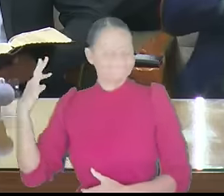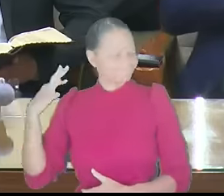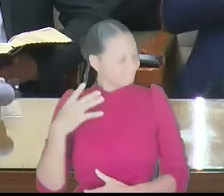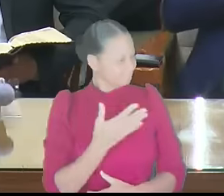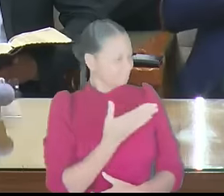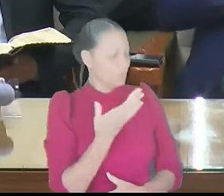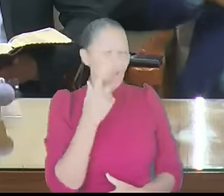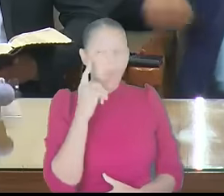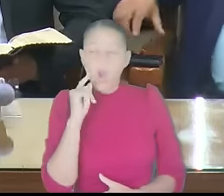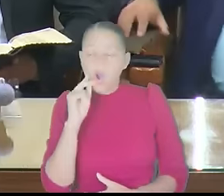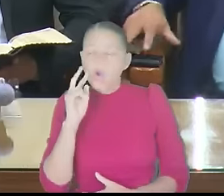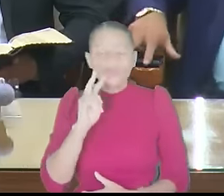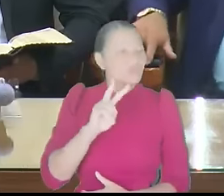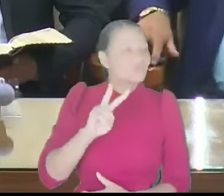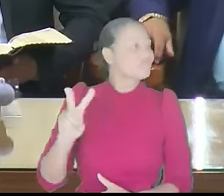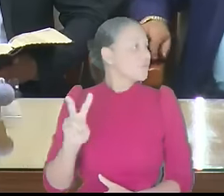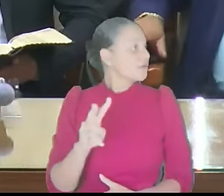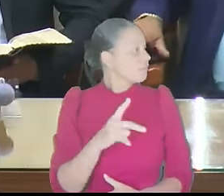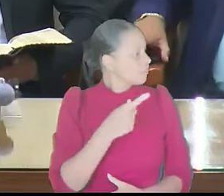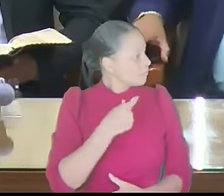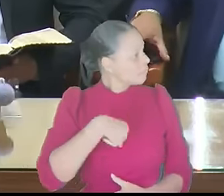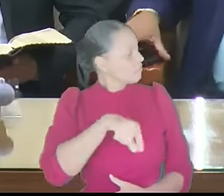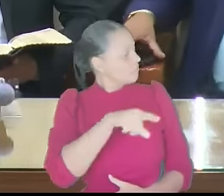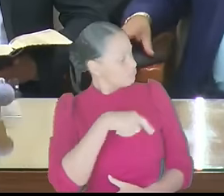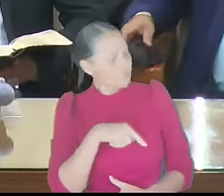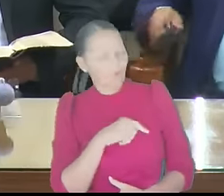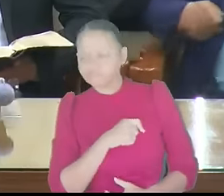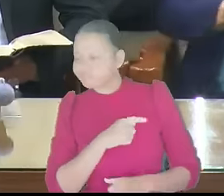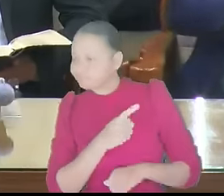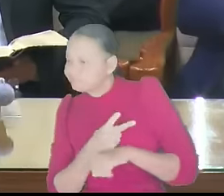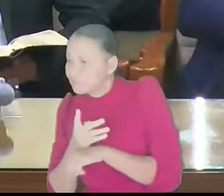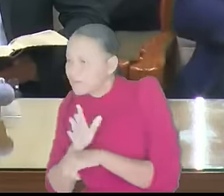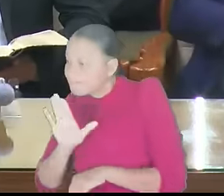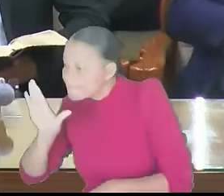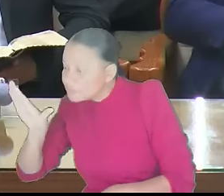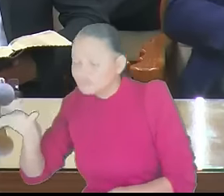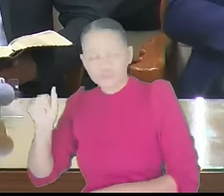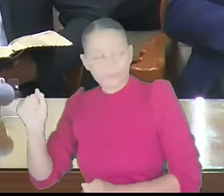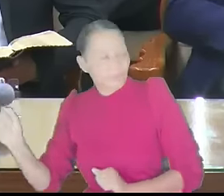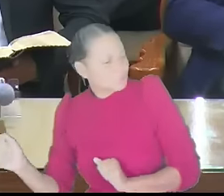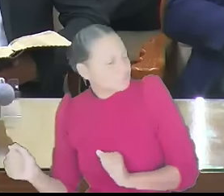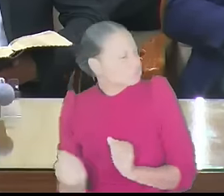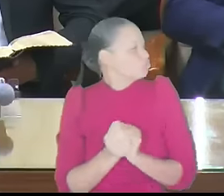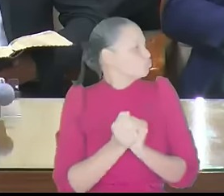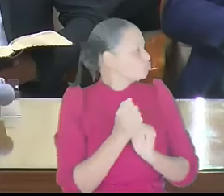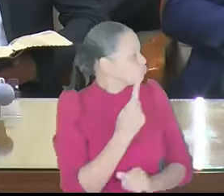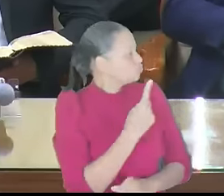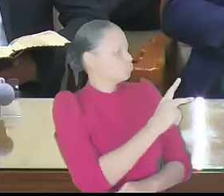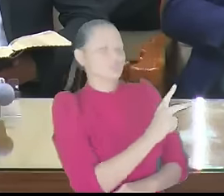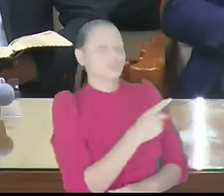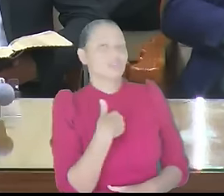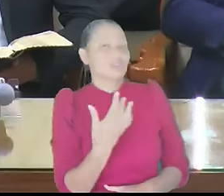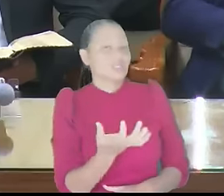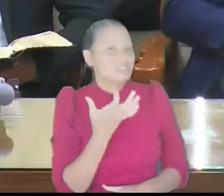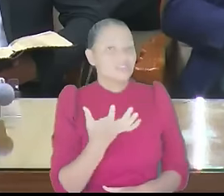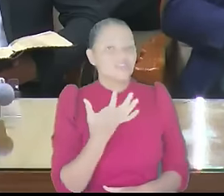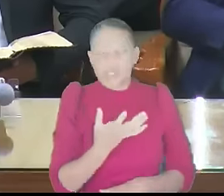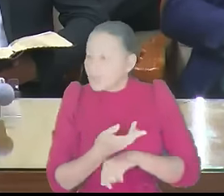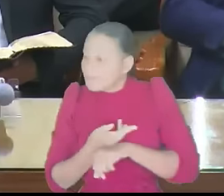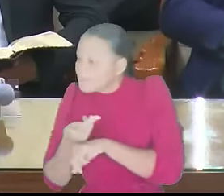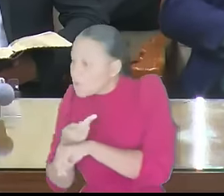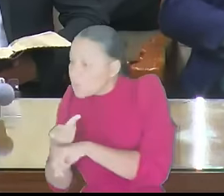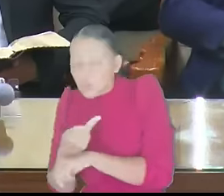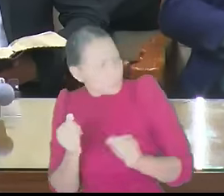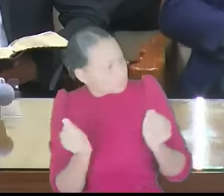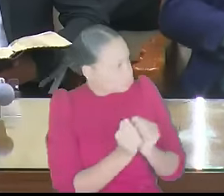teu amado? Para que o buscaremos contigo. A gente agora já está atrás dele também, junto com você.